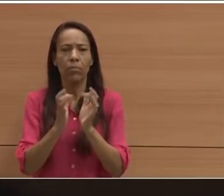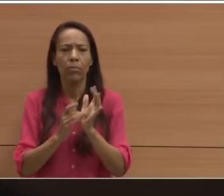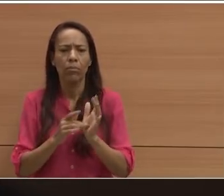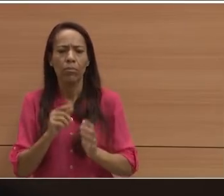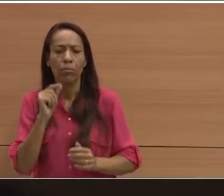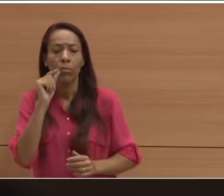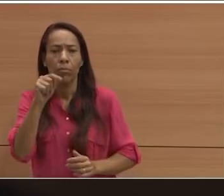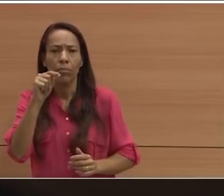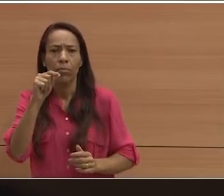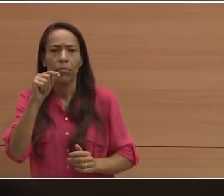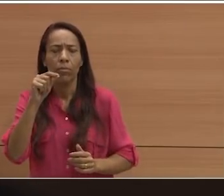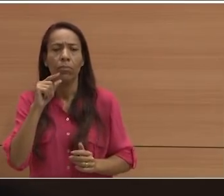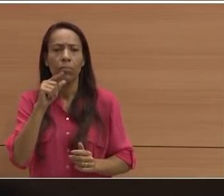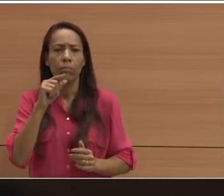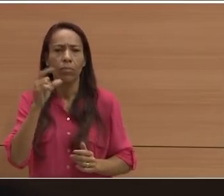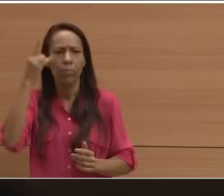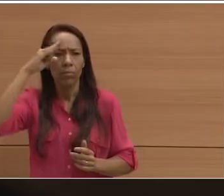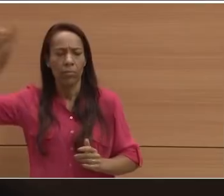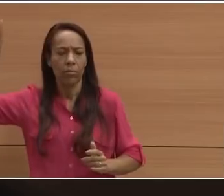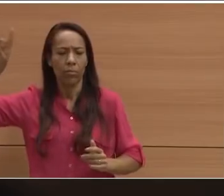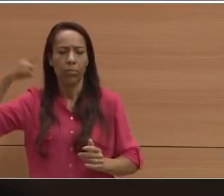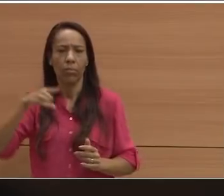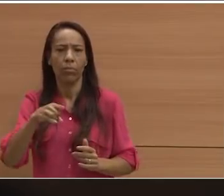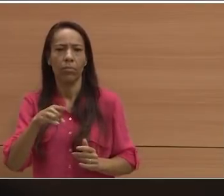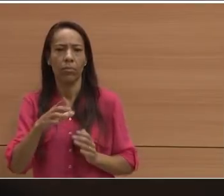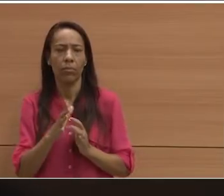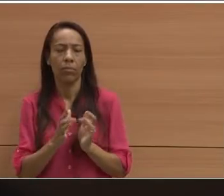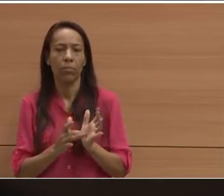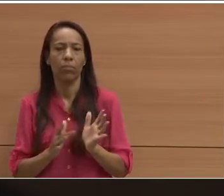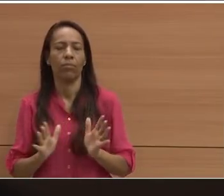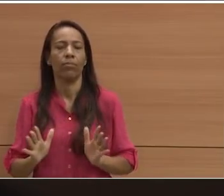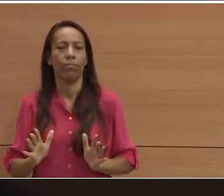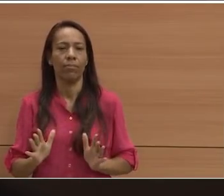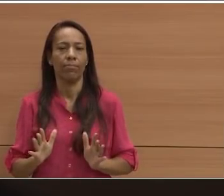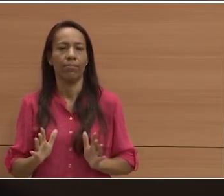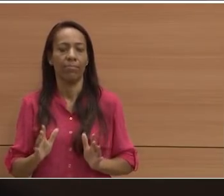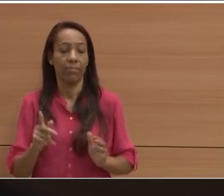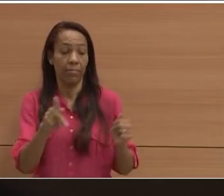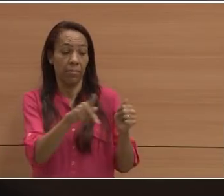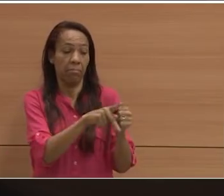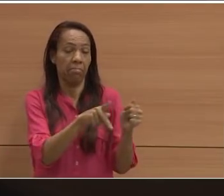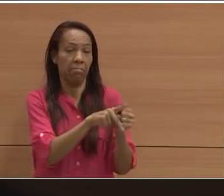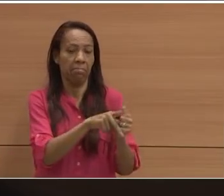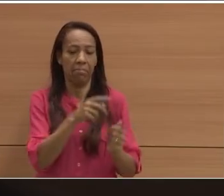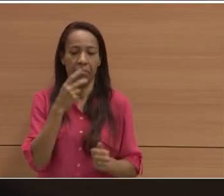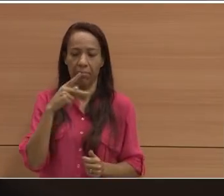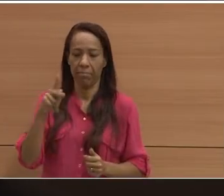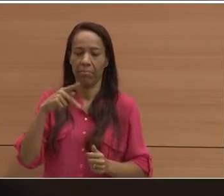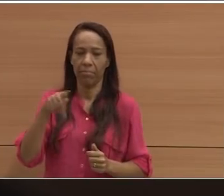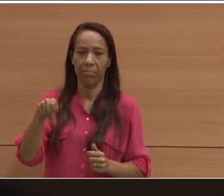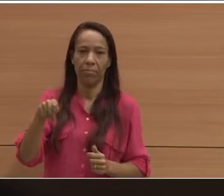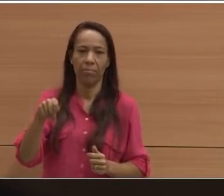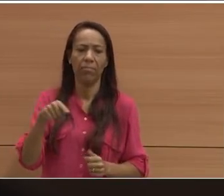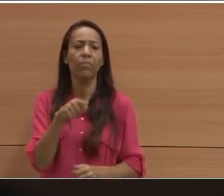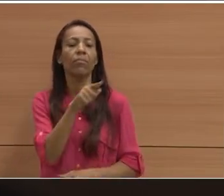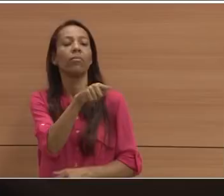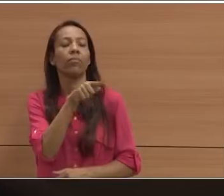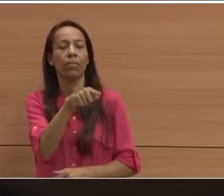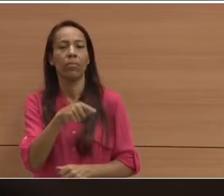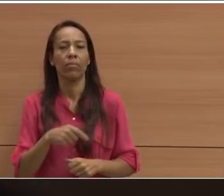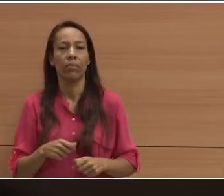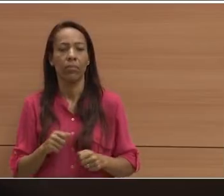e quanto a este? Respondeu-lhe Jesus: se eu quero que ele permaneça até que eu venha, que